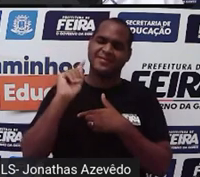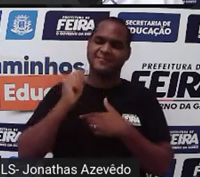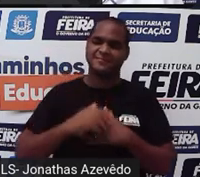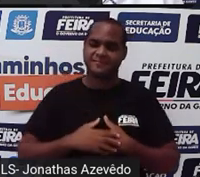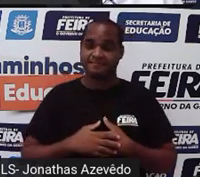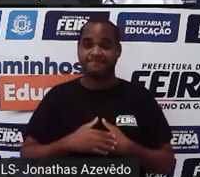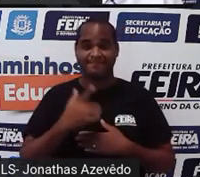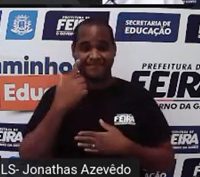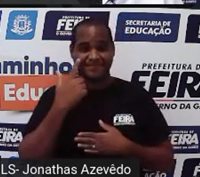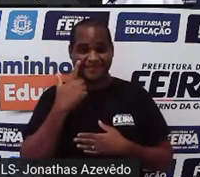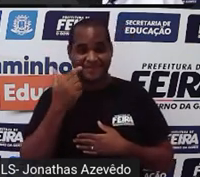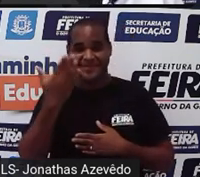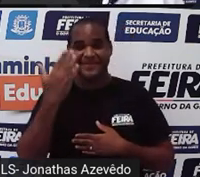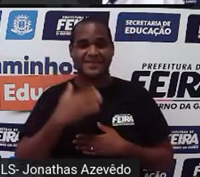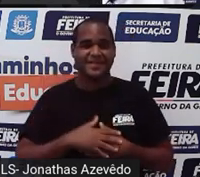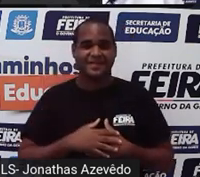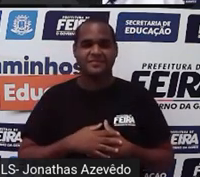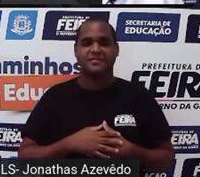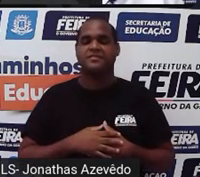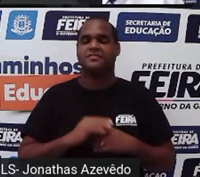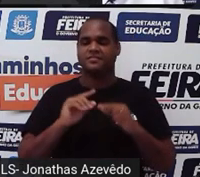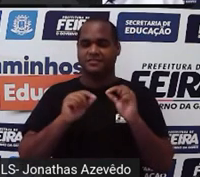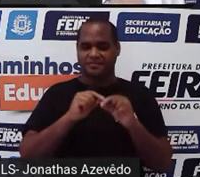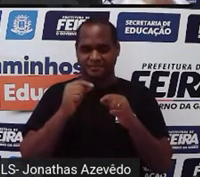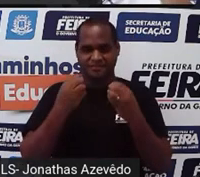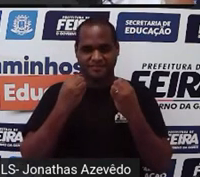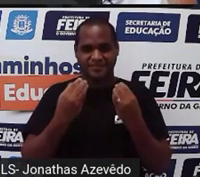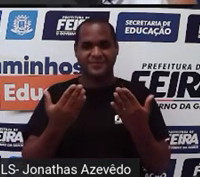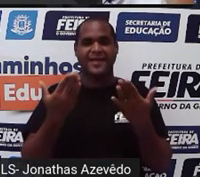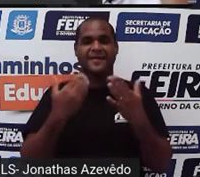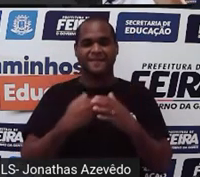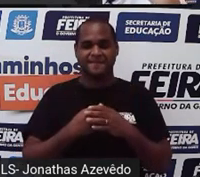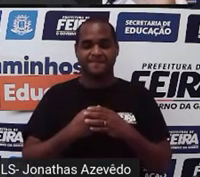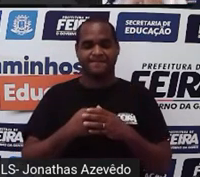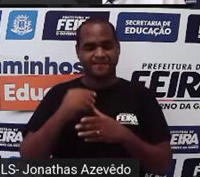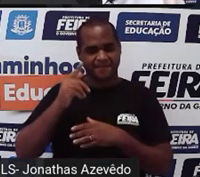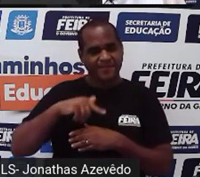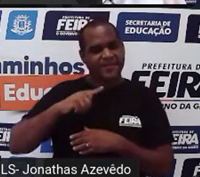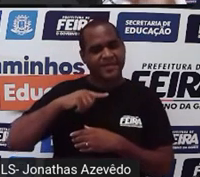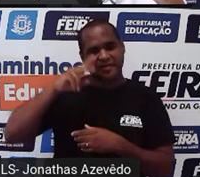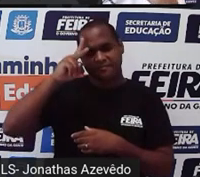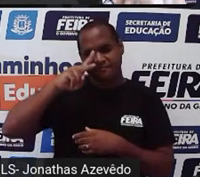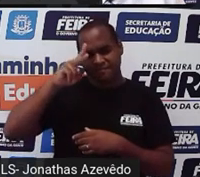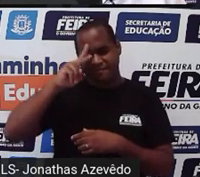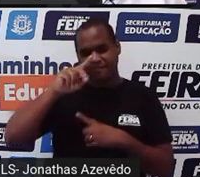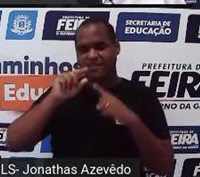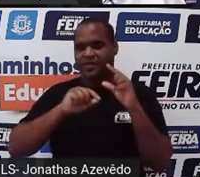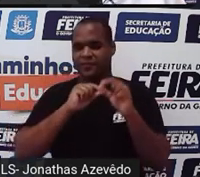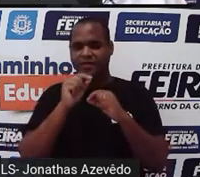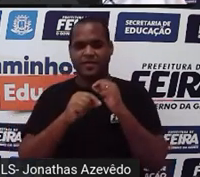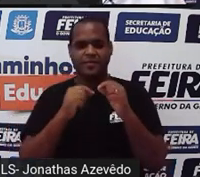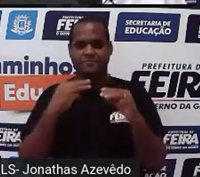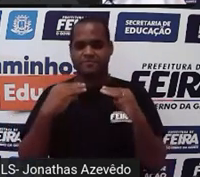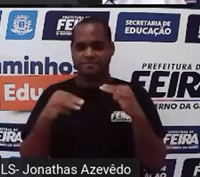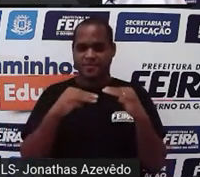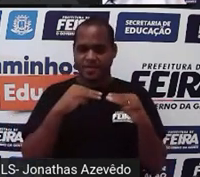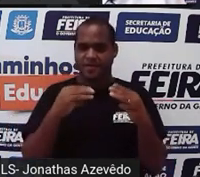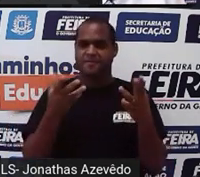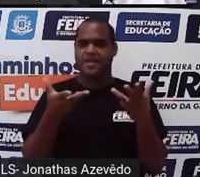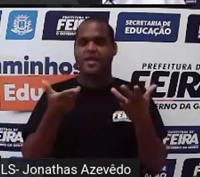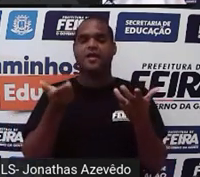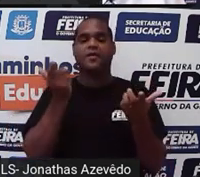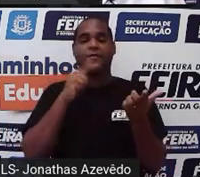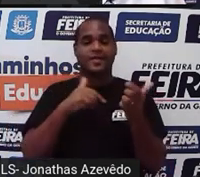bora ver de novo é isso aí né a gente vai relembrar esse método da